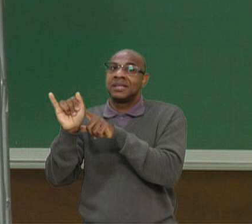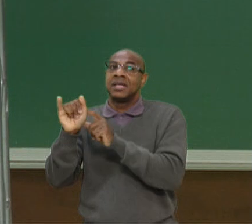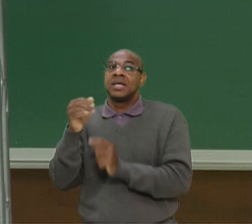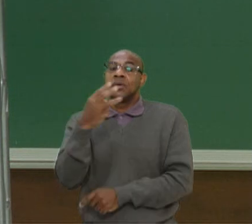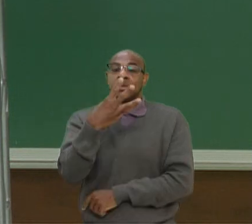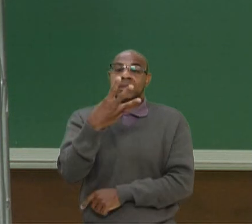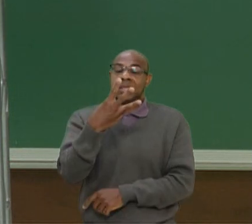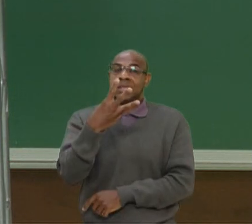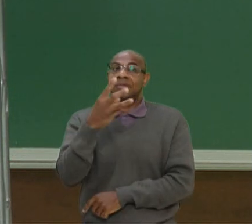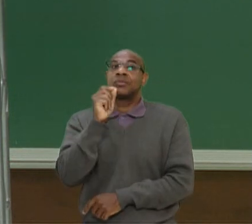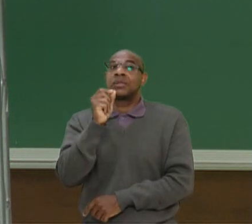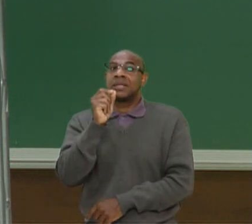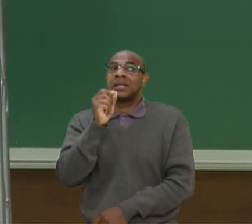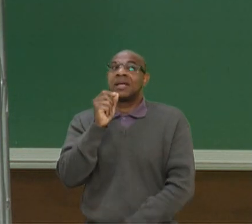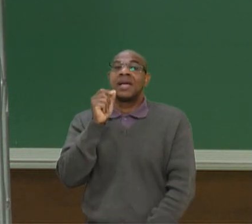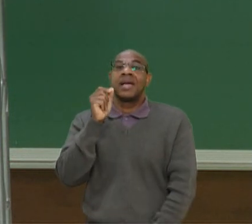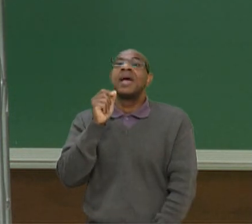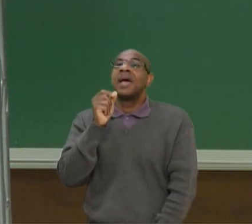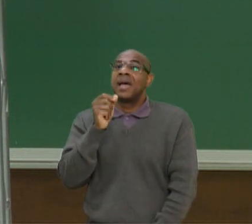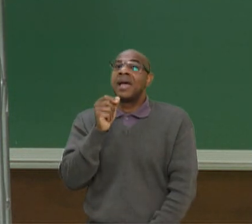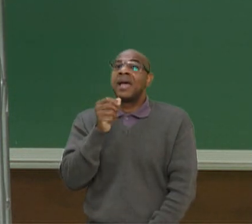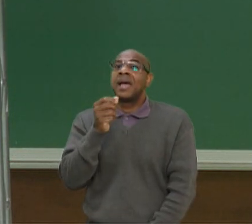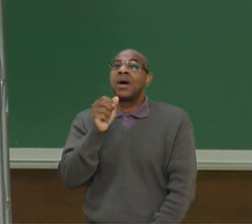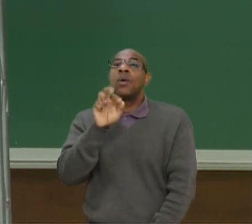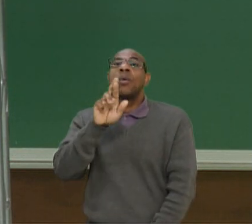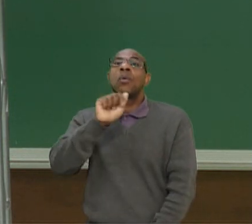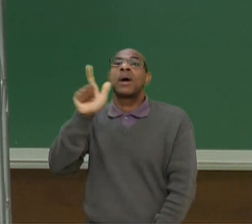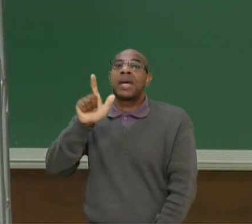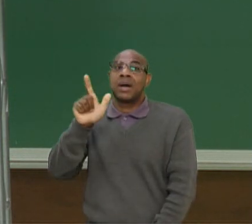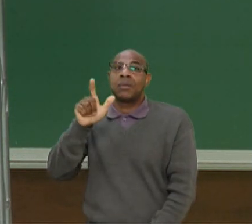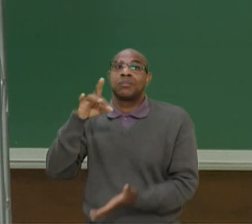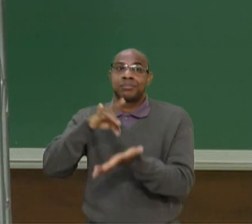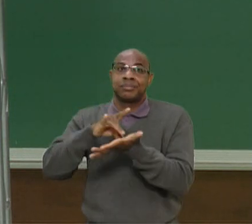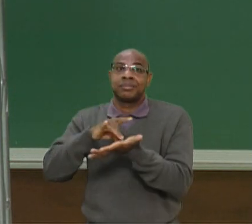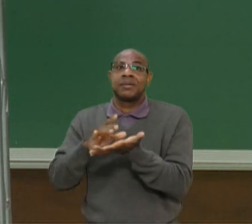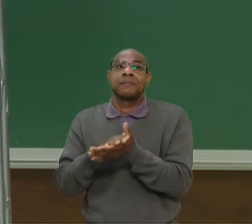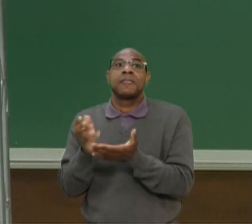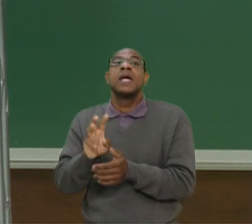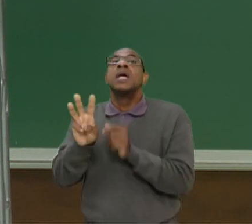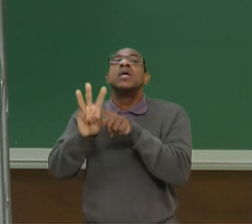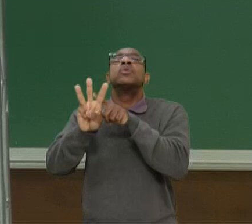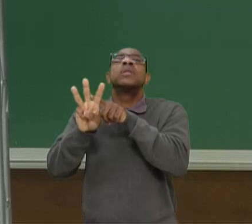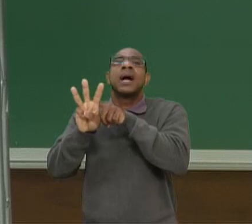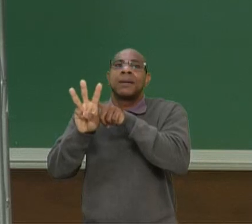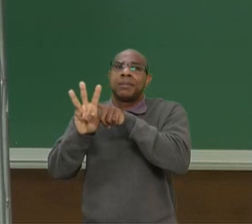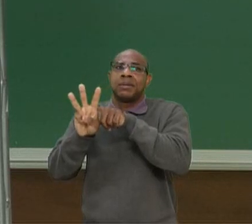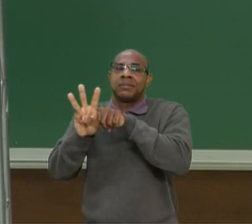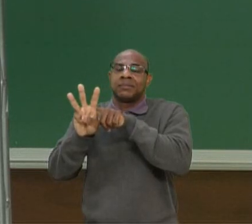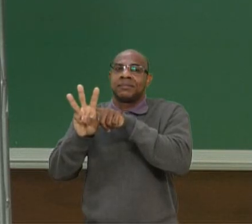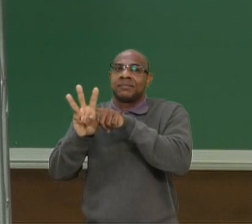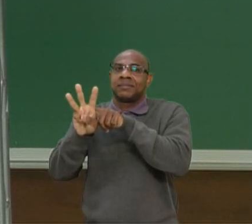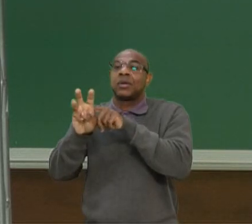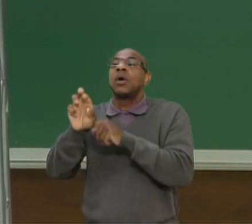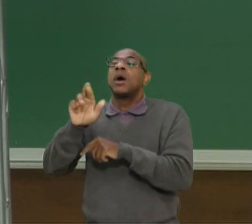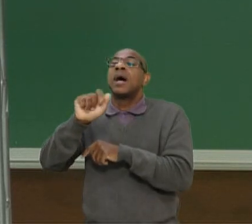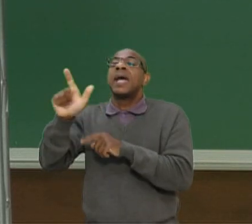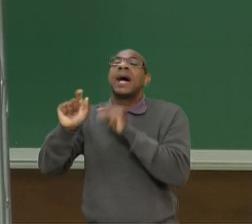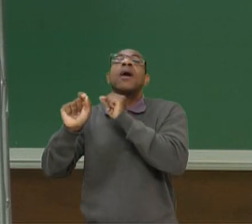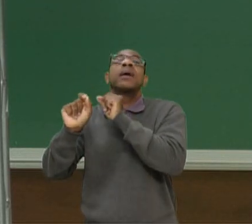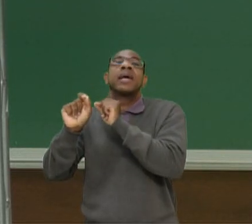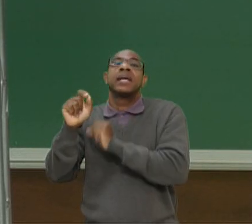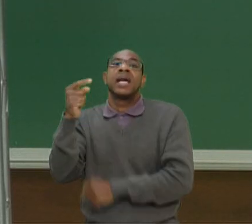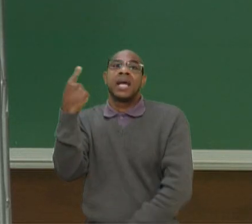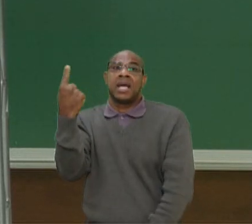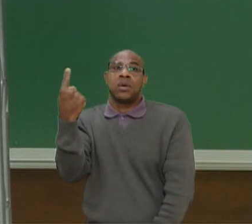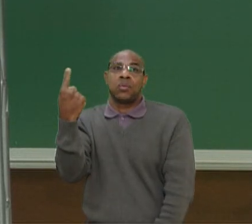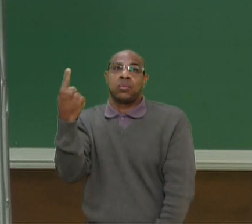fundamental. E o W, 1 menos 2xi. Então, a parte real é 1 e a parte imaginária,